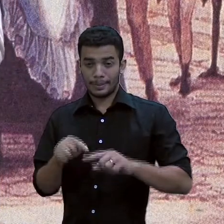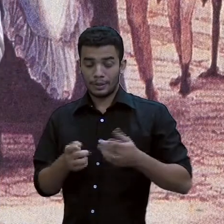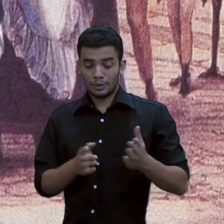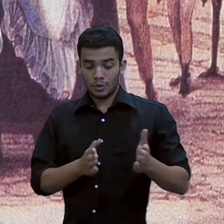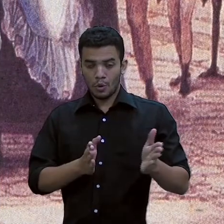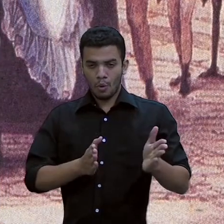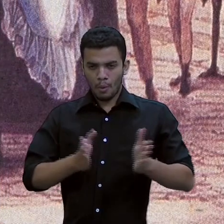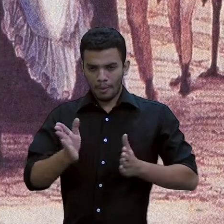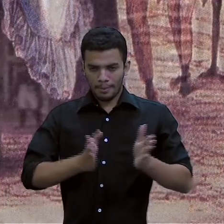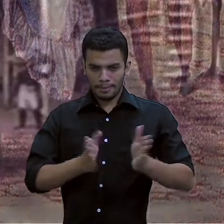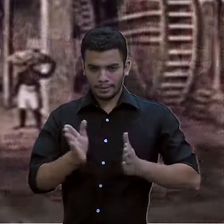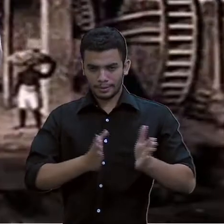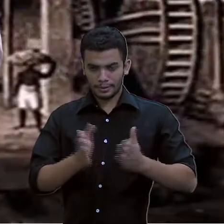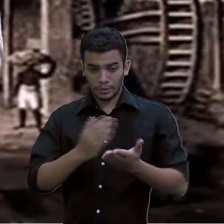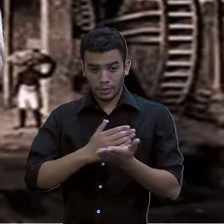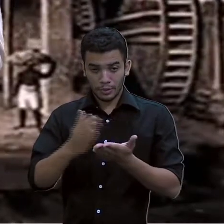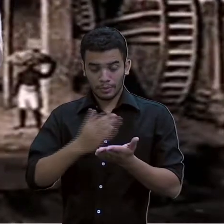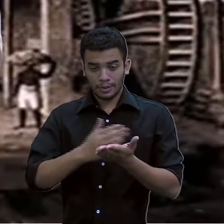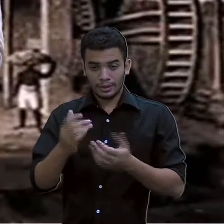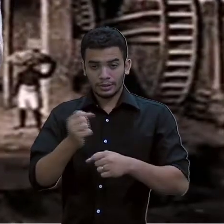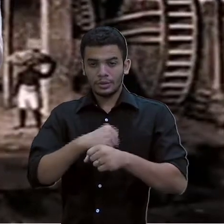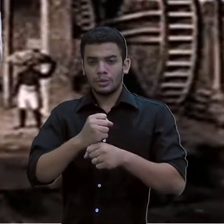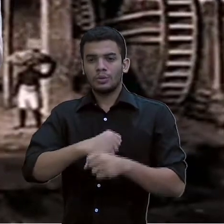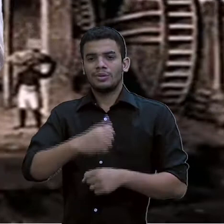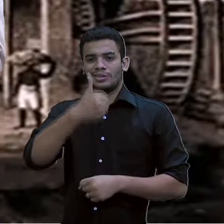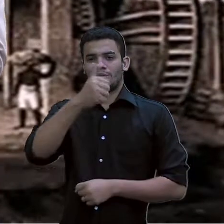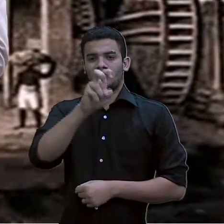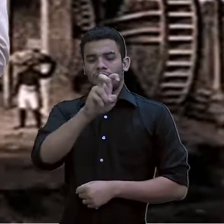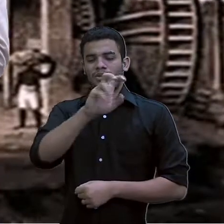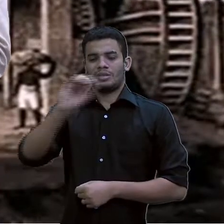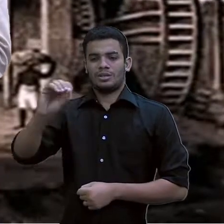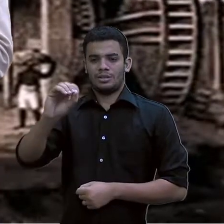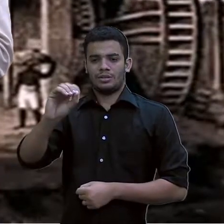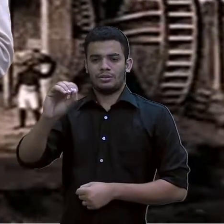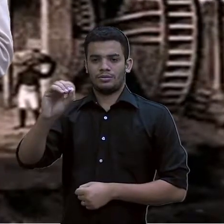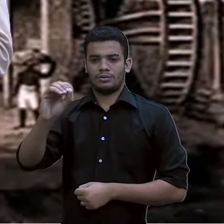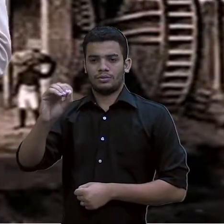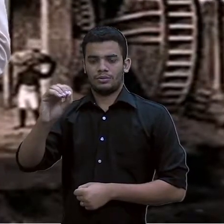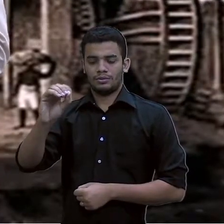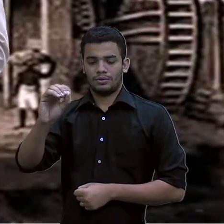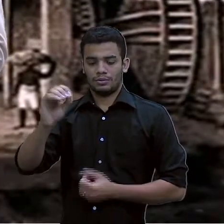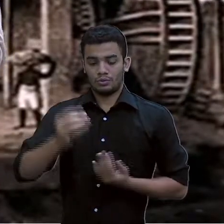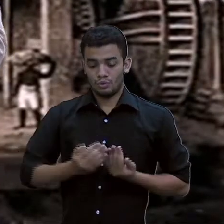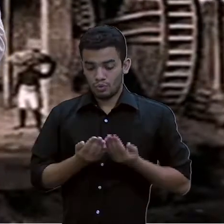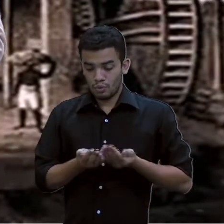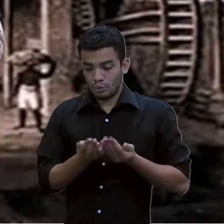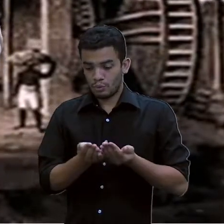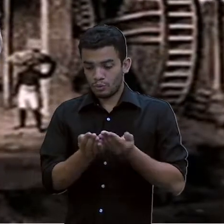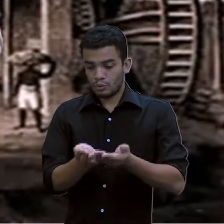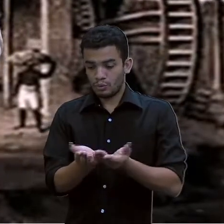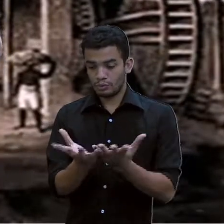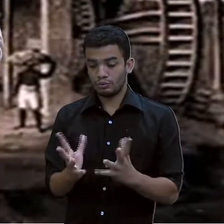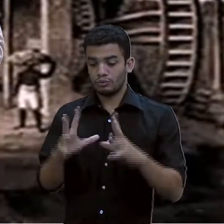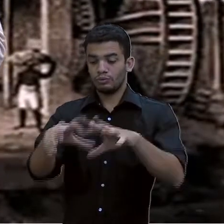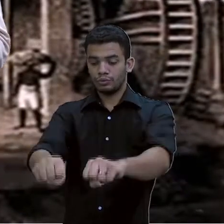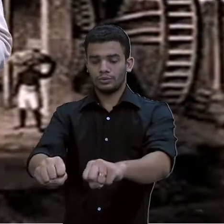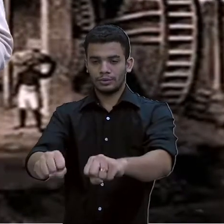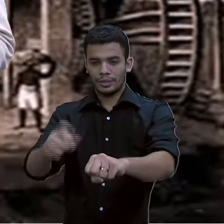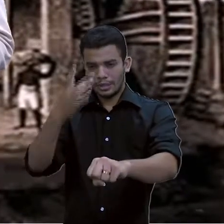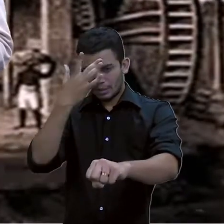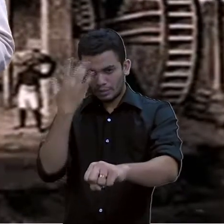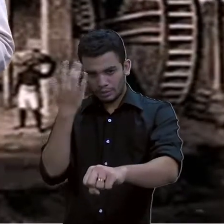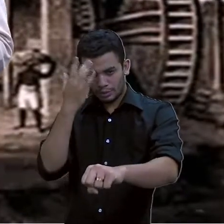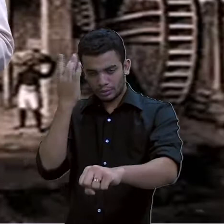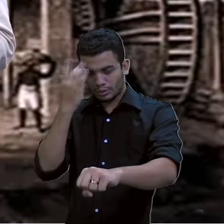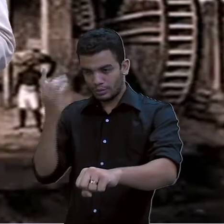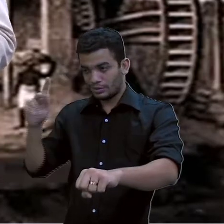em 1500, na costa litorânea do Nordeste, e a população era formada por brancos, senhores de